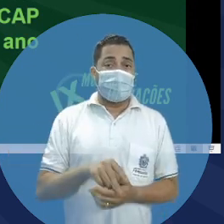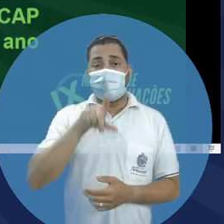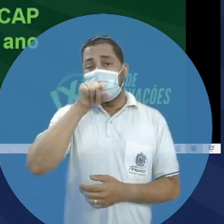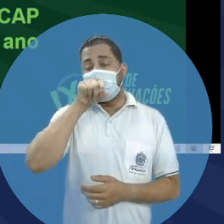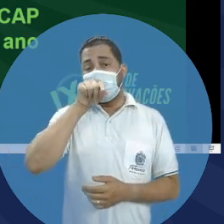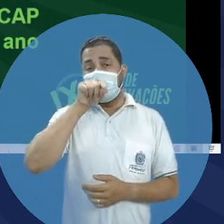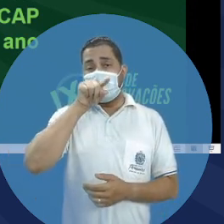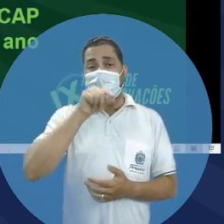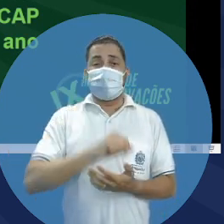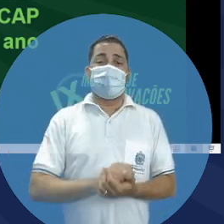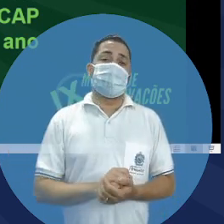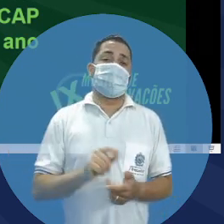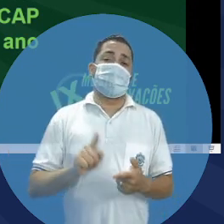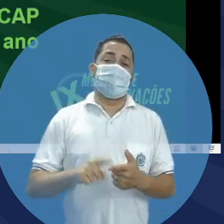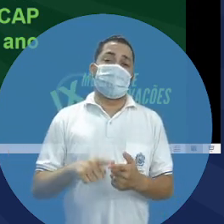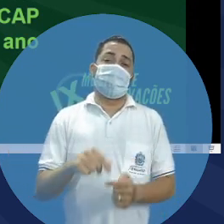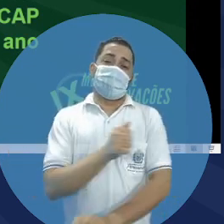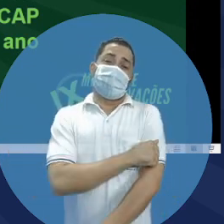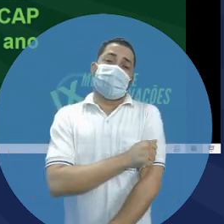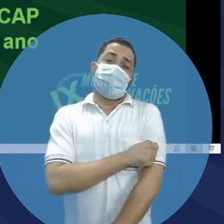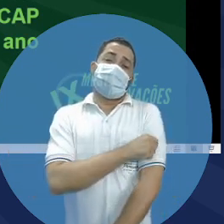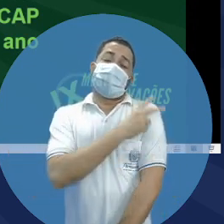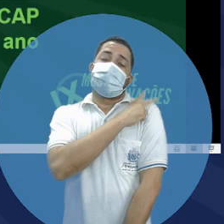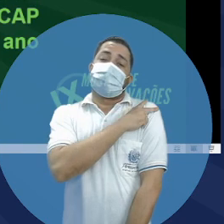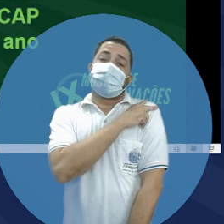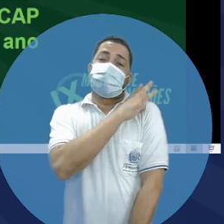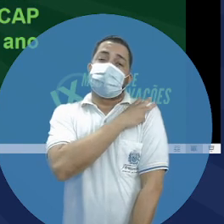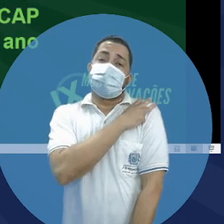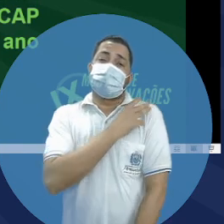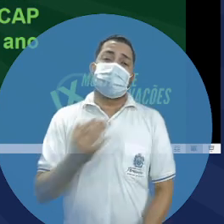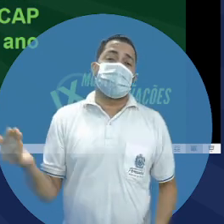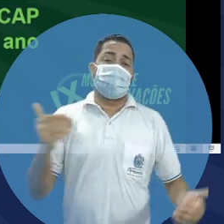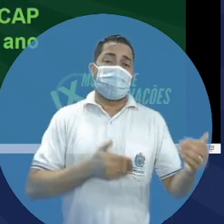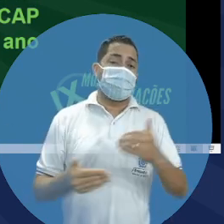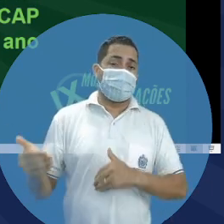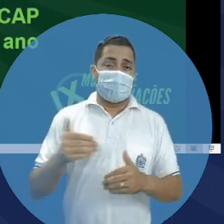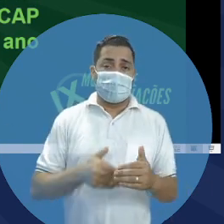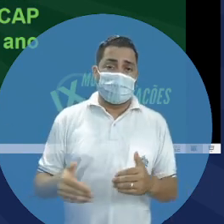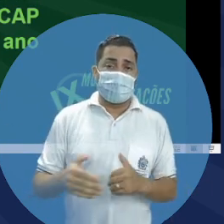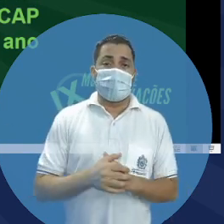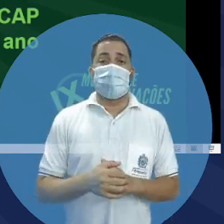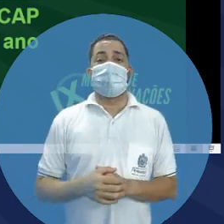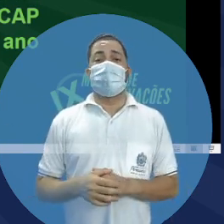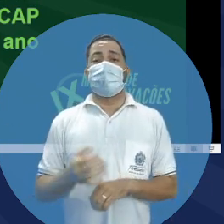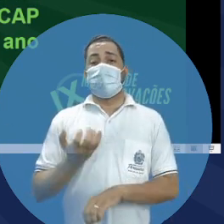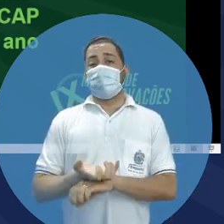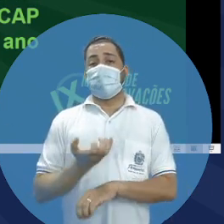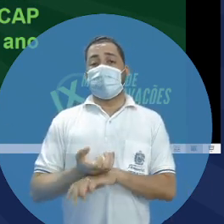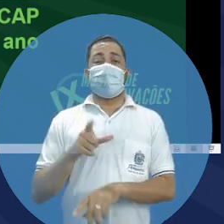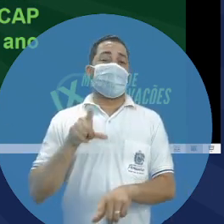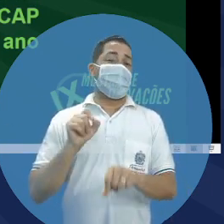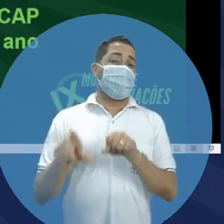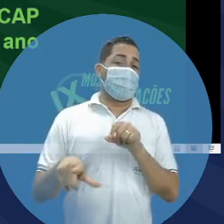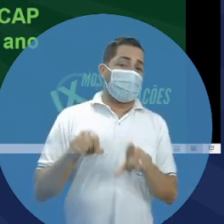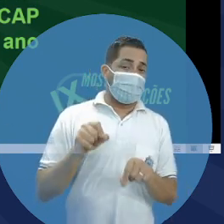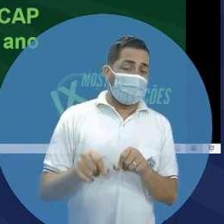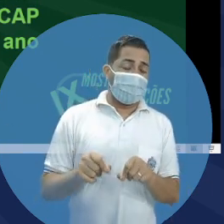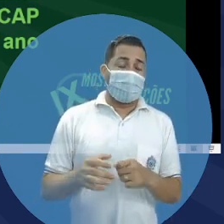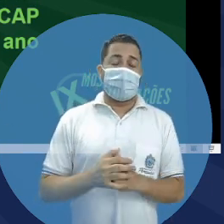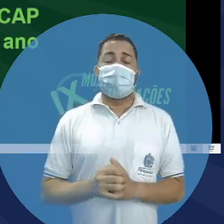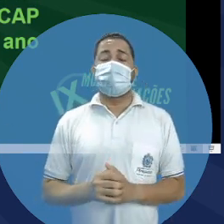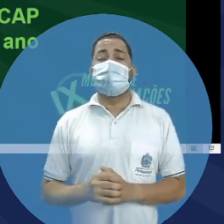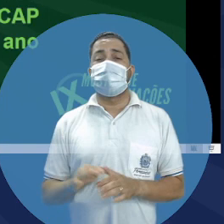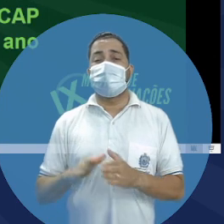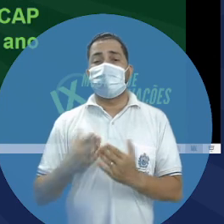estudantes do segundo e do terceiro ano, que participam como dinâmica de eletiva na escola.